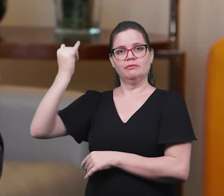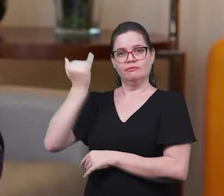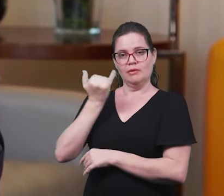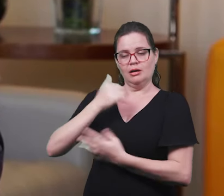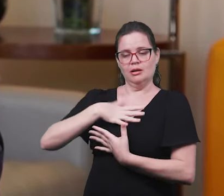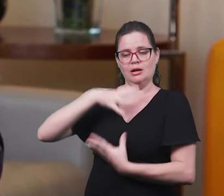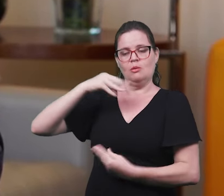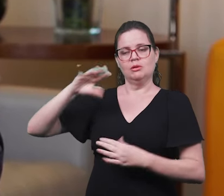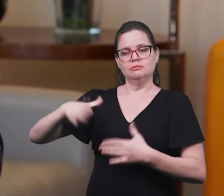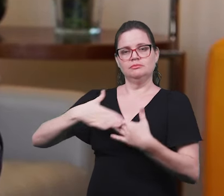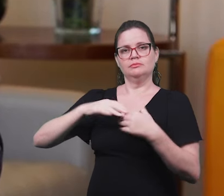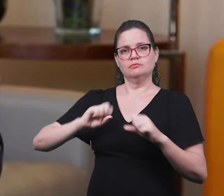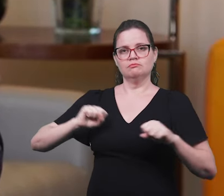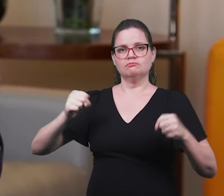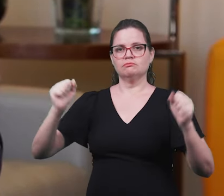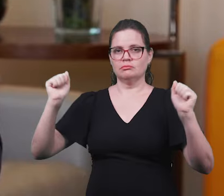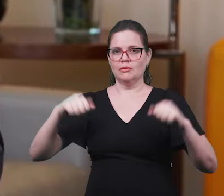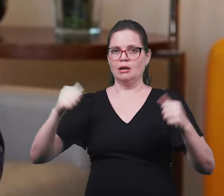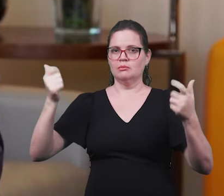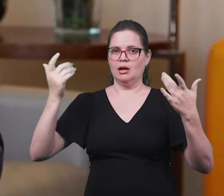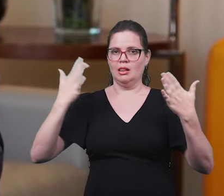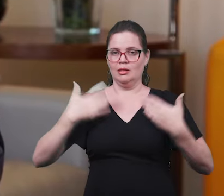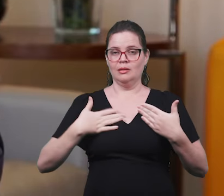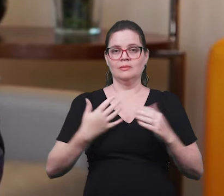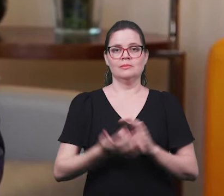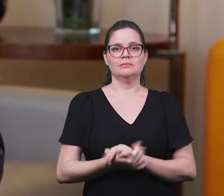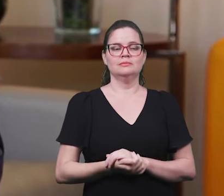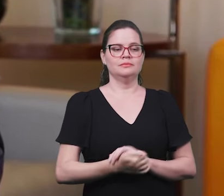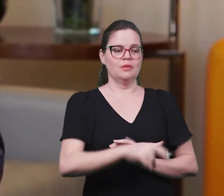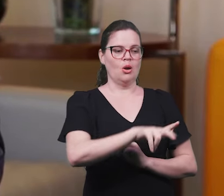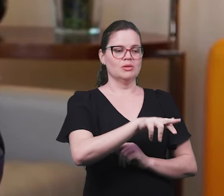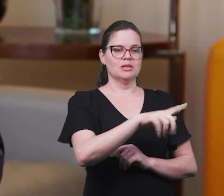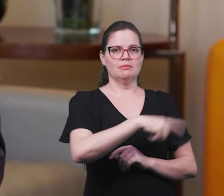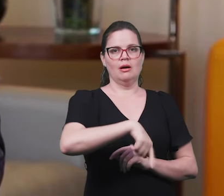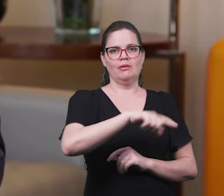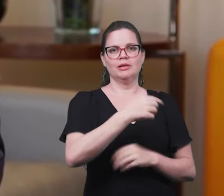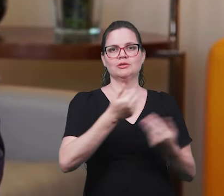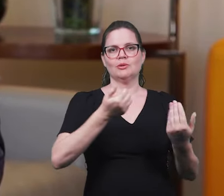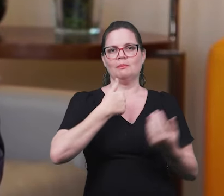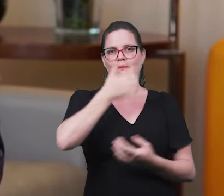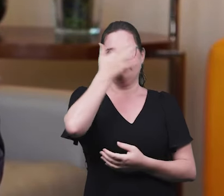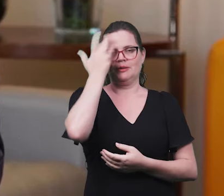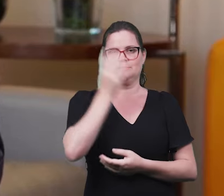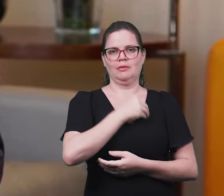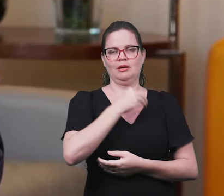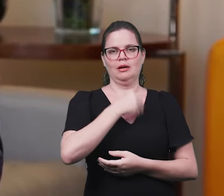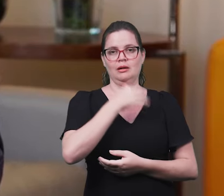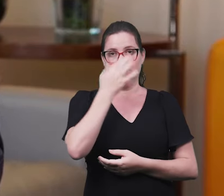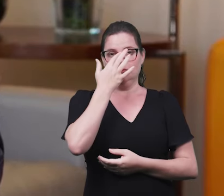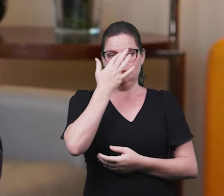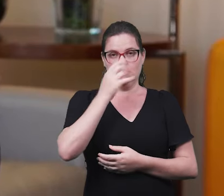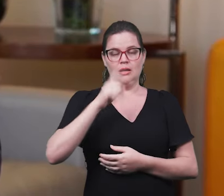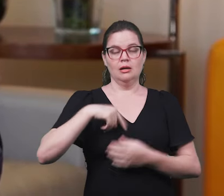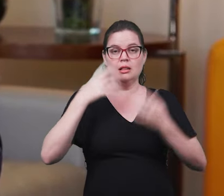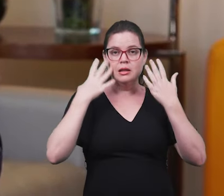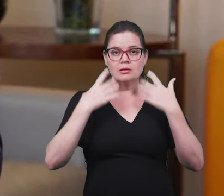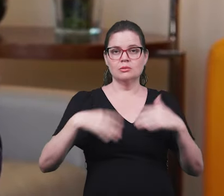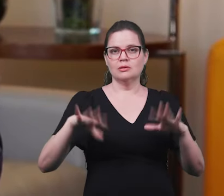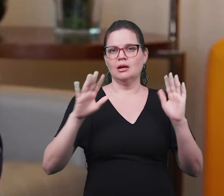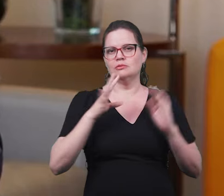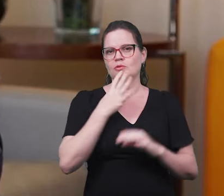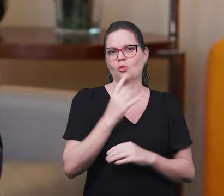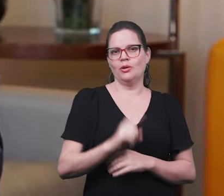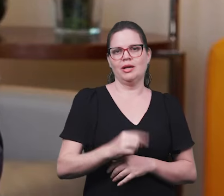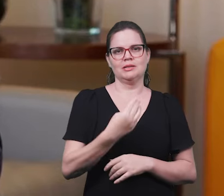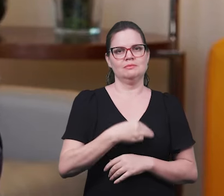alma. E o pecador, né, os irmãos ali de José, né, quando voltaram, e é natural, não